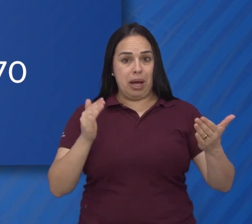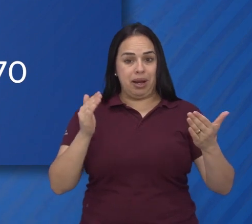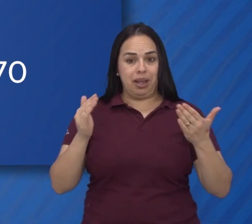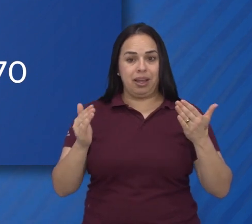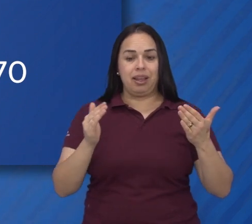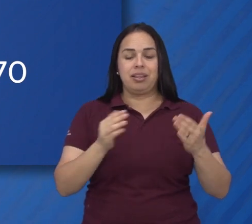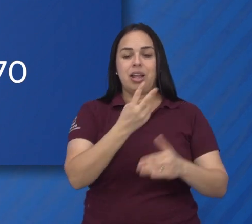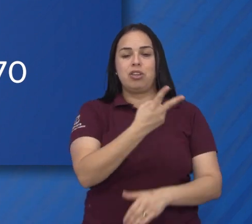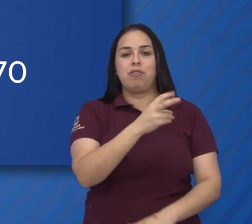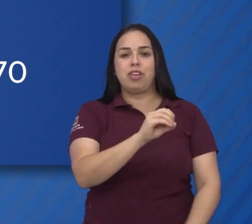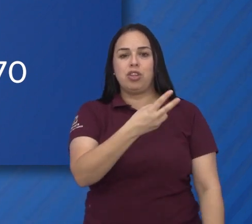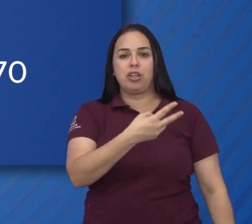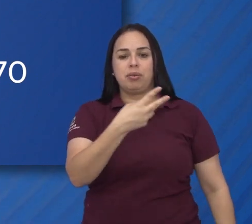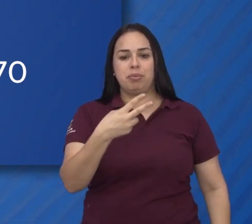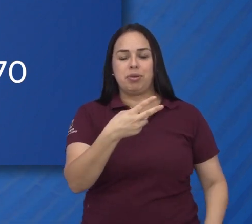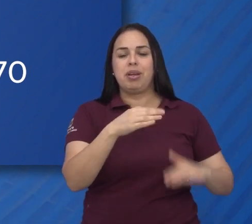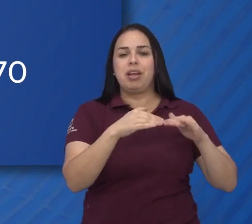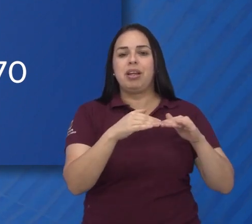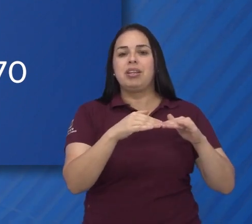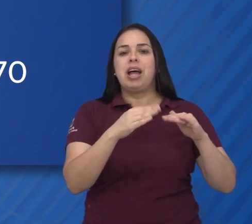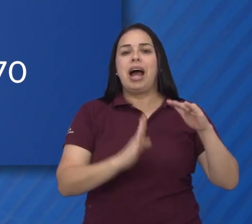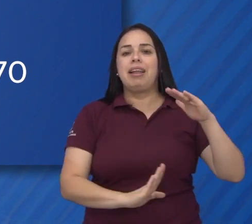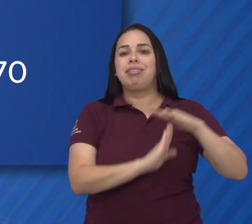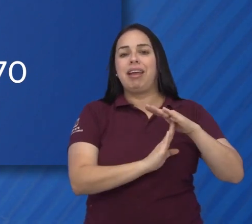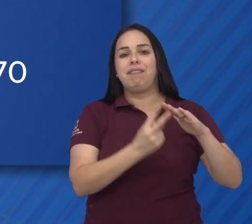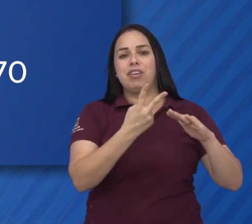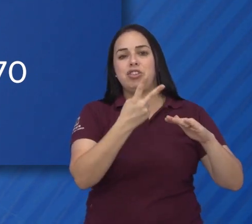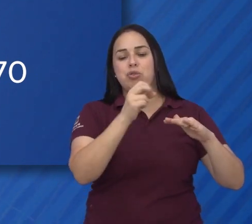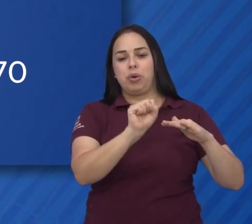30.639,90. No ano passado, esse limite era de R$